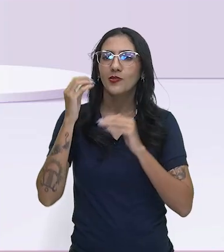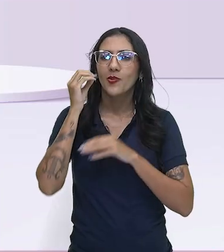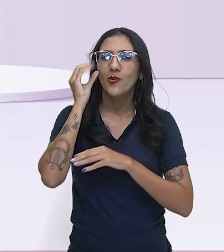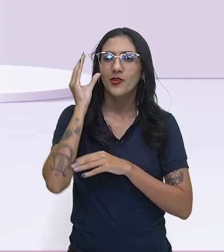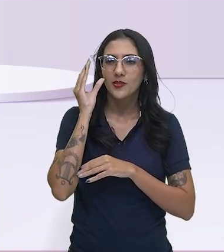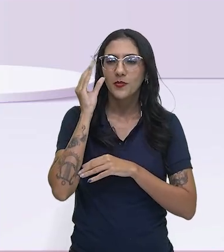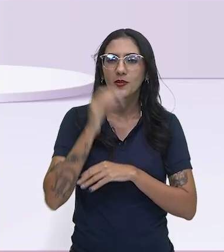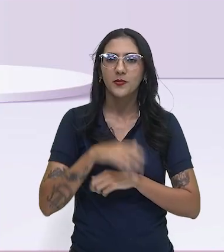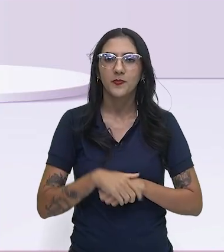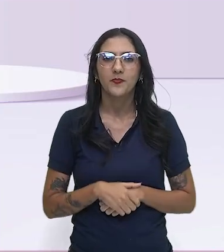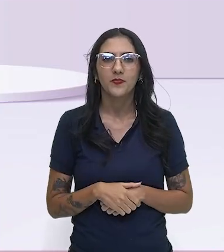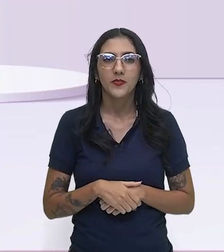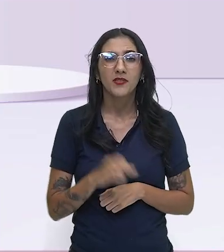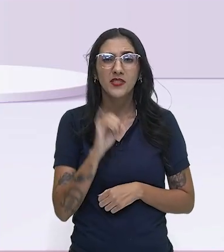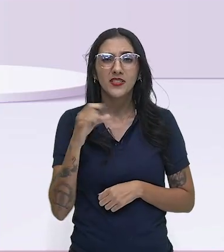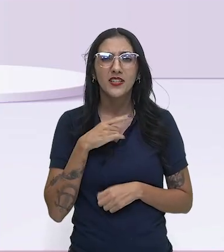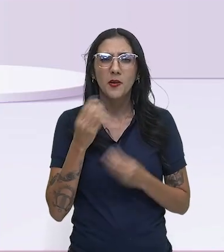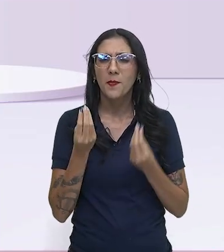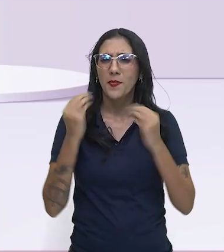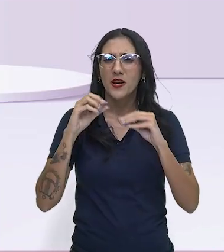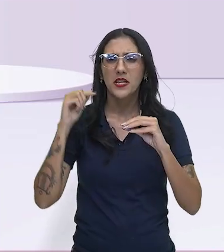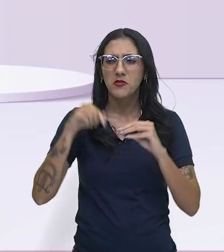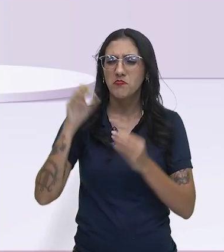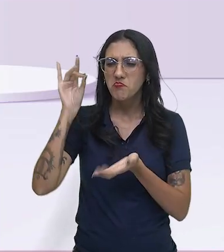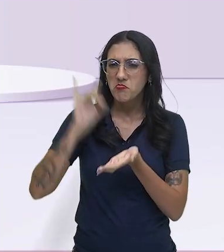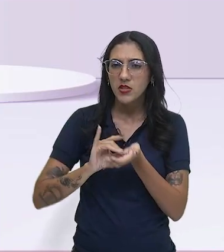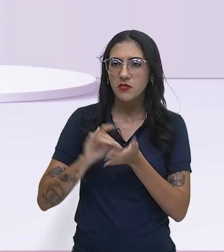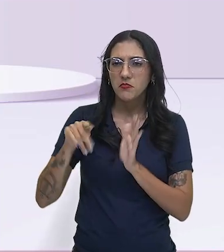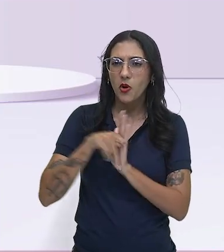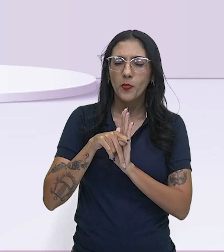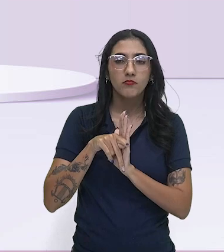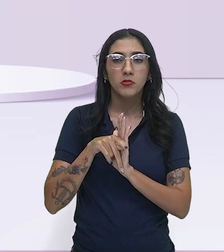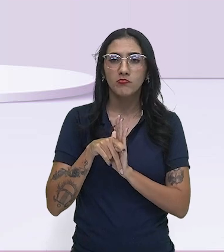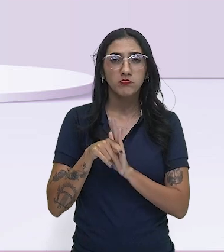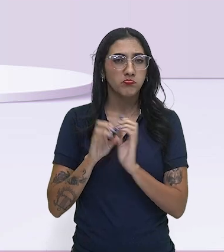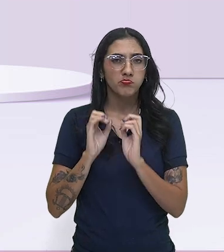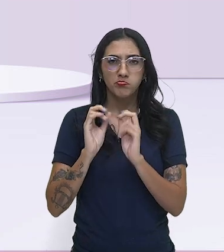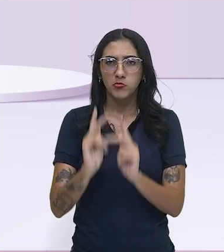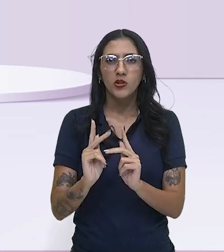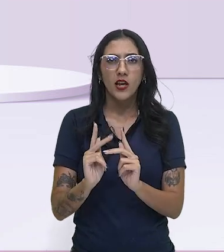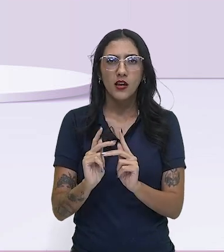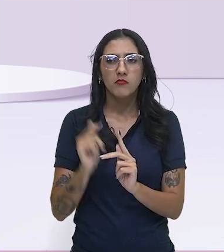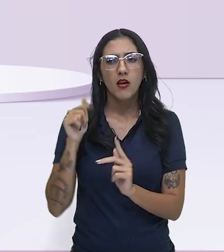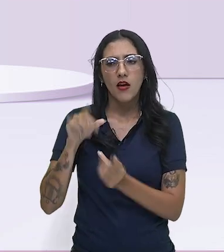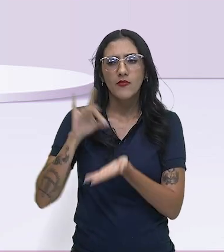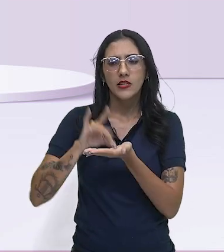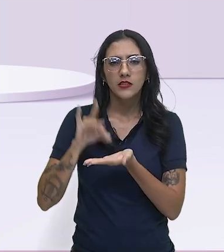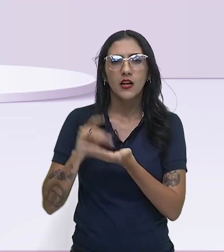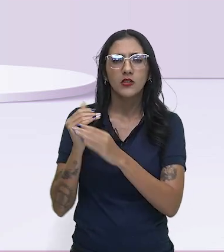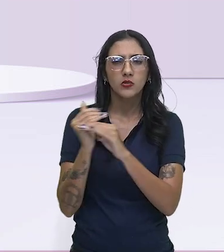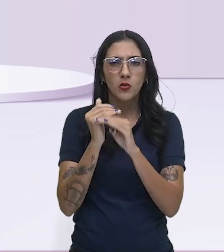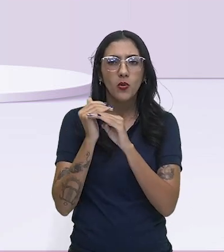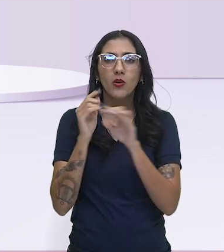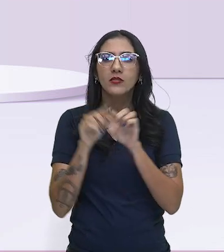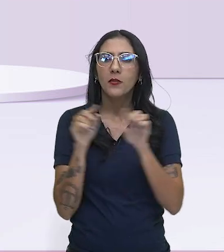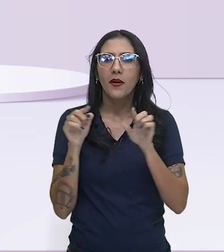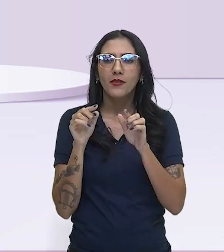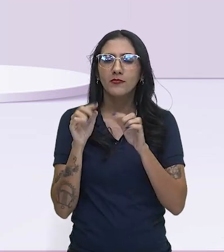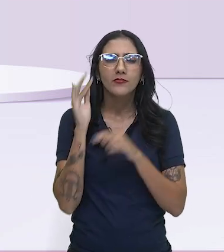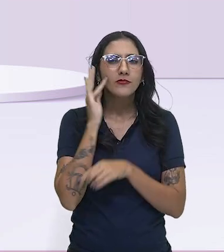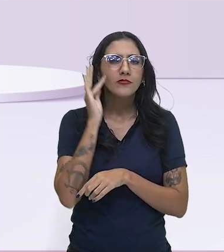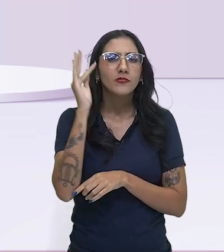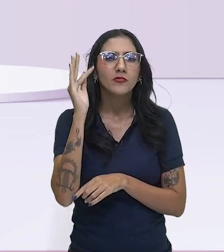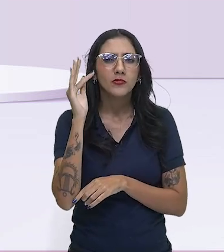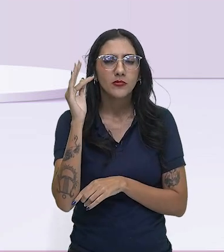Se ele chega dizendo que isso aqui é a verdade absoluta, então não tem mais o que discutir. É a verdade absoluta. Só que lá na frente pode haver